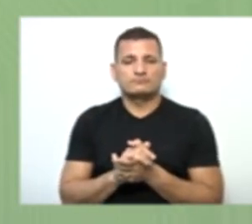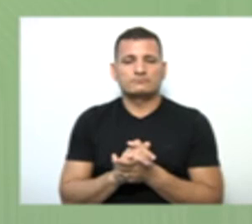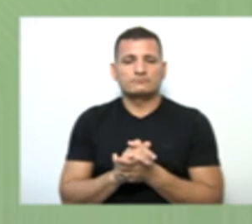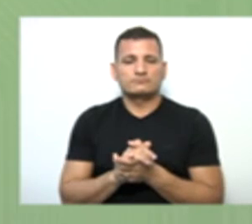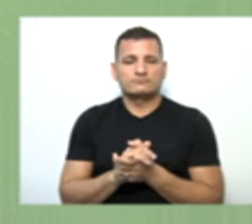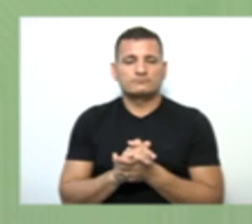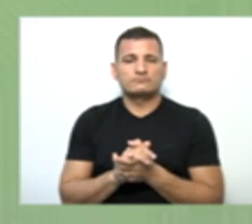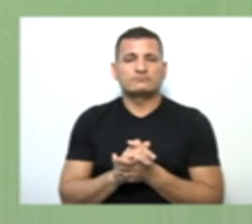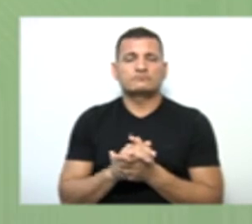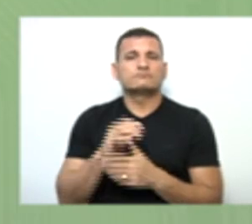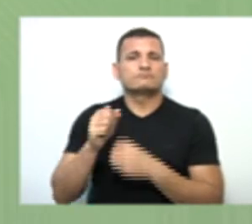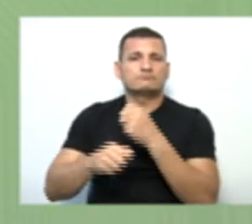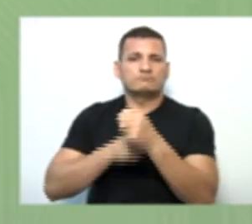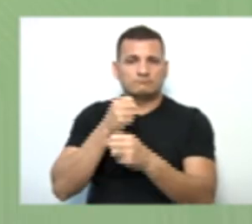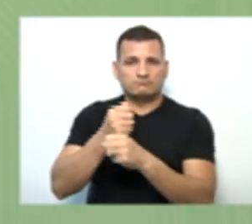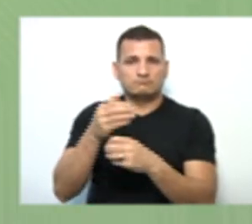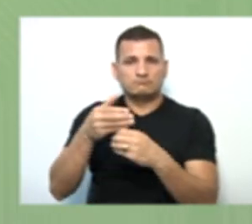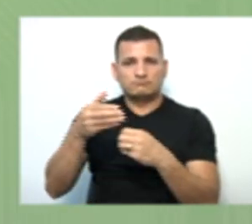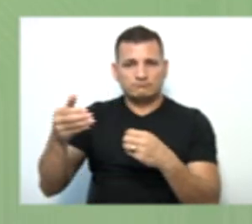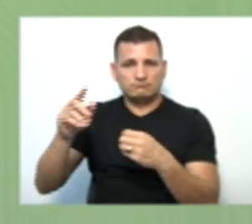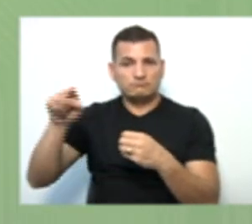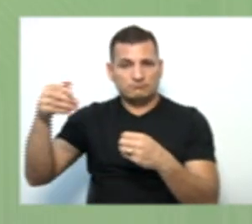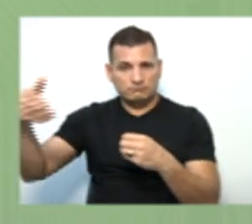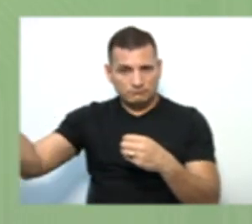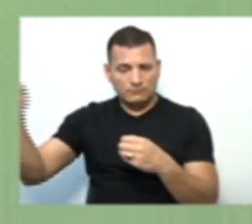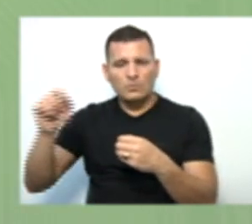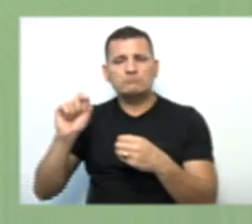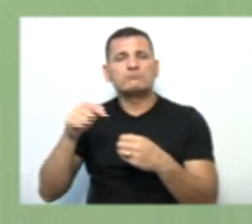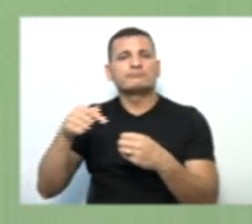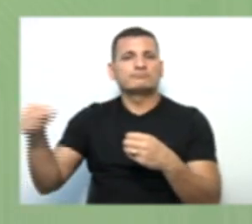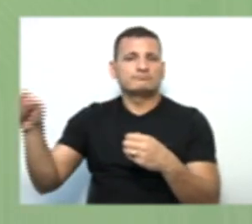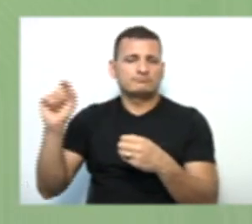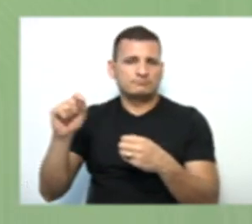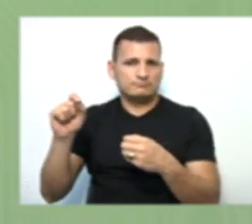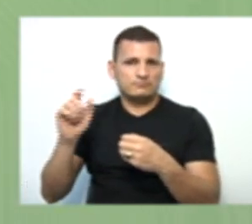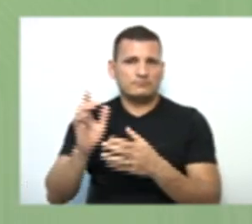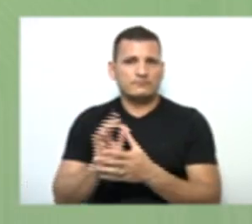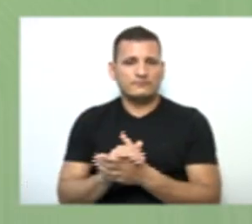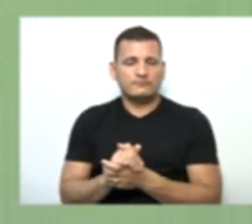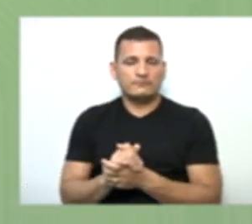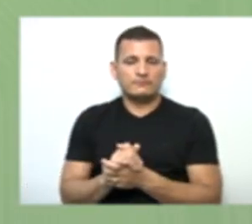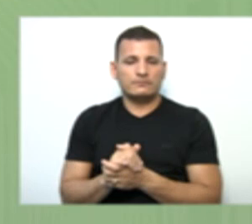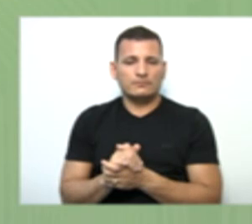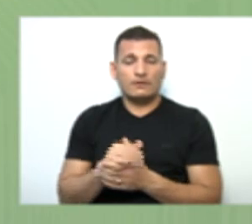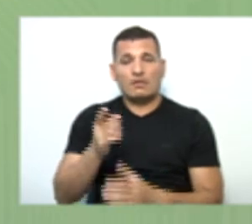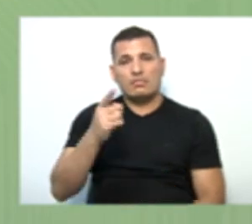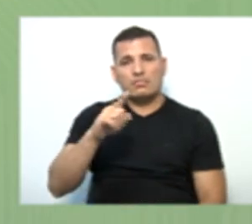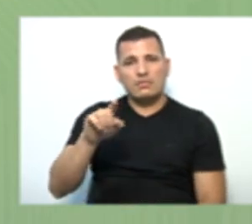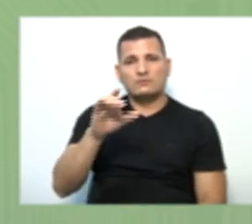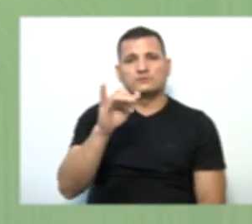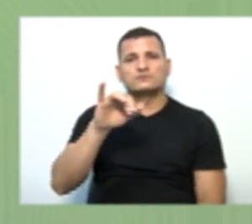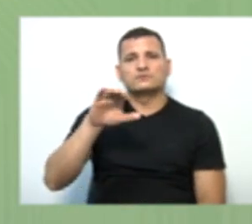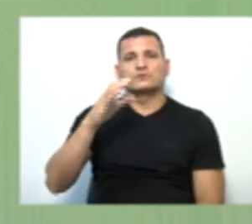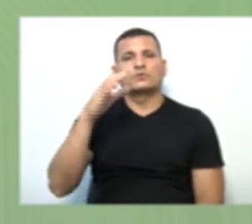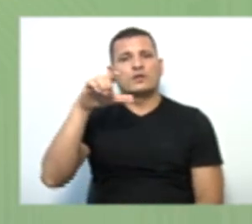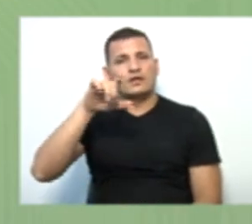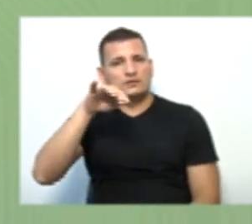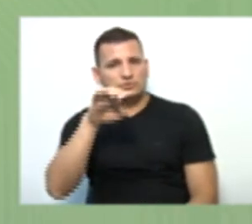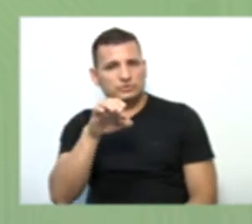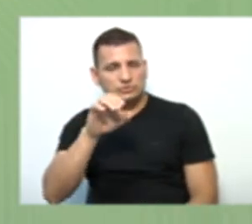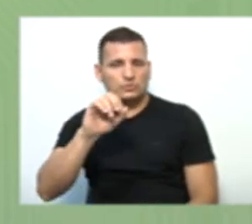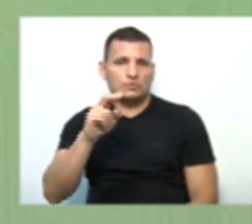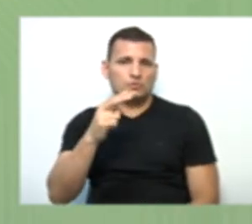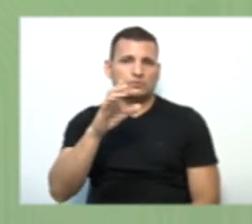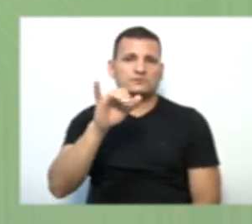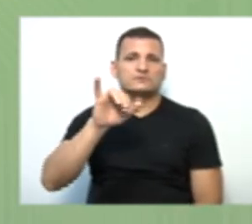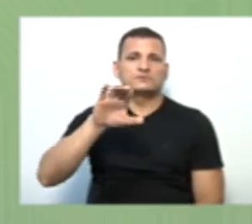Opa, após o exercício social seguinte. O que isso vai ser? Vai ser não circulante ou circulante? Ele vai